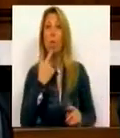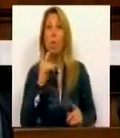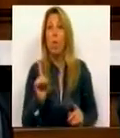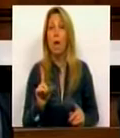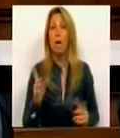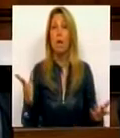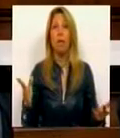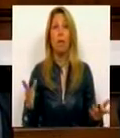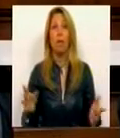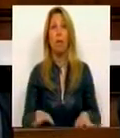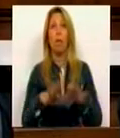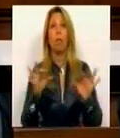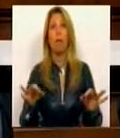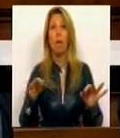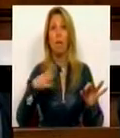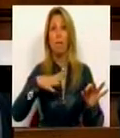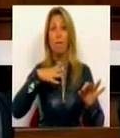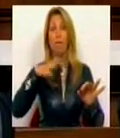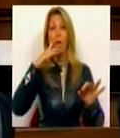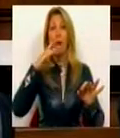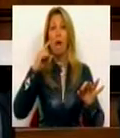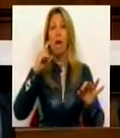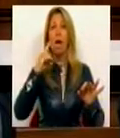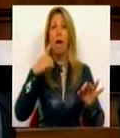uma visão bélica do Estado português, uma visão